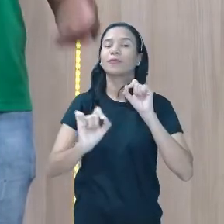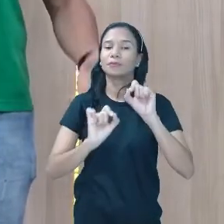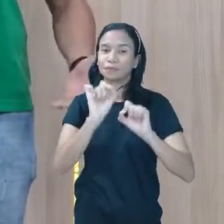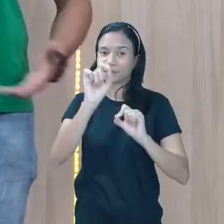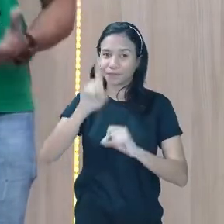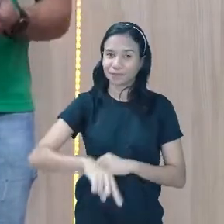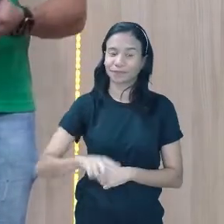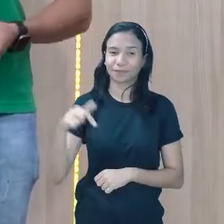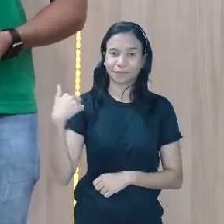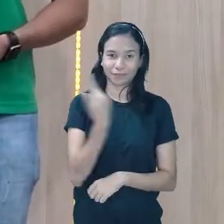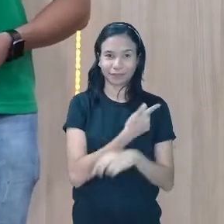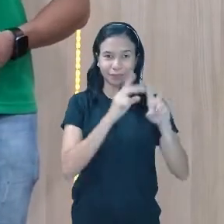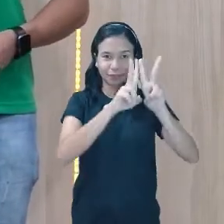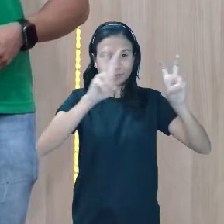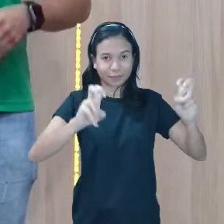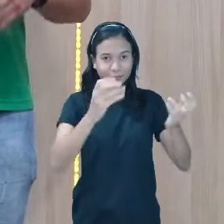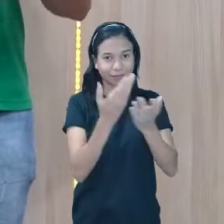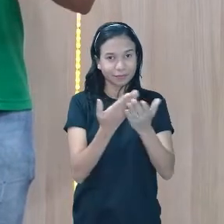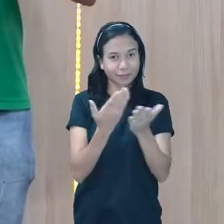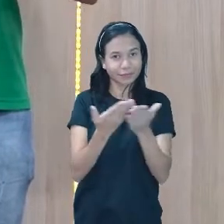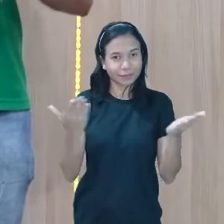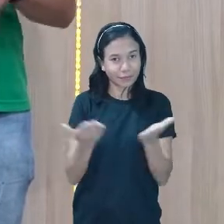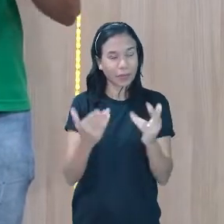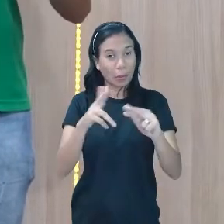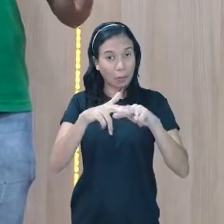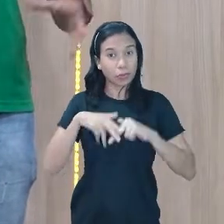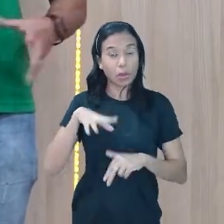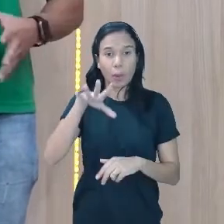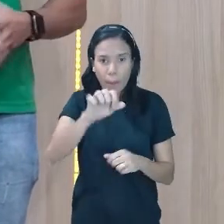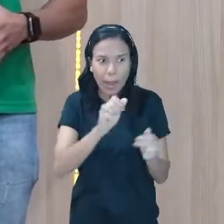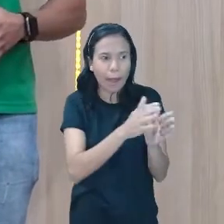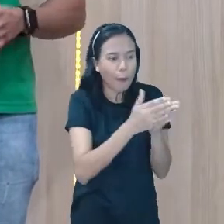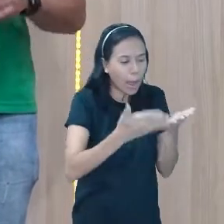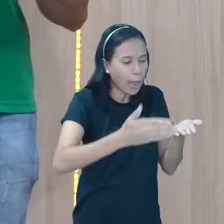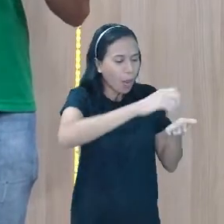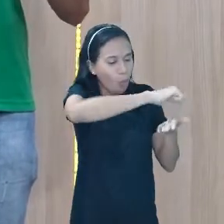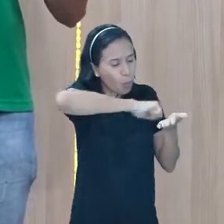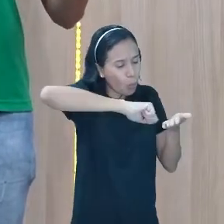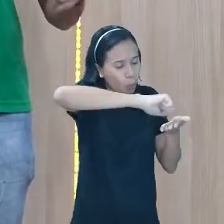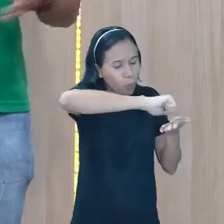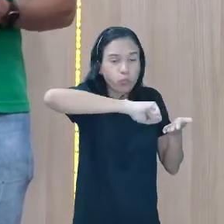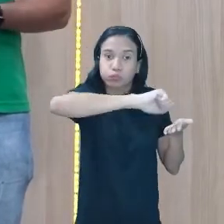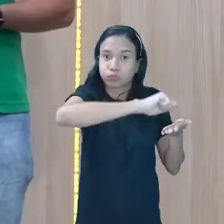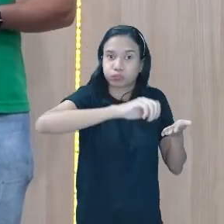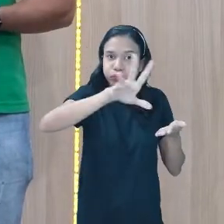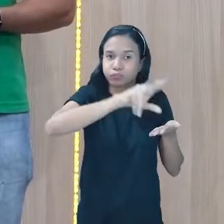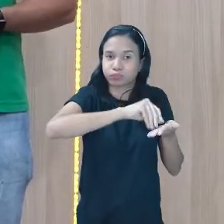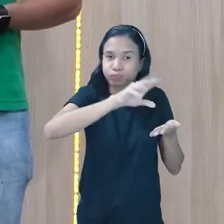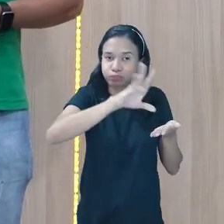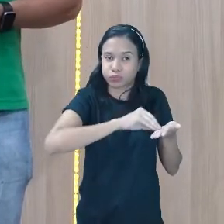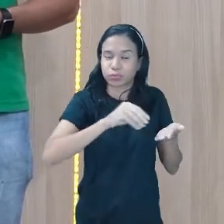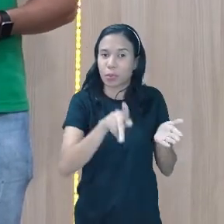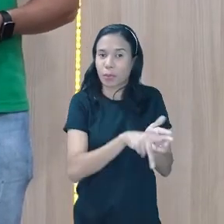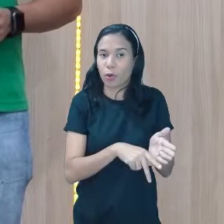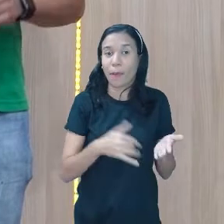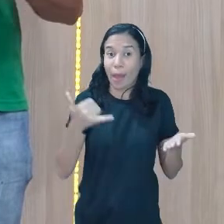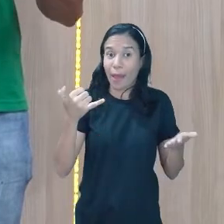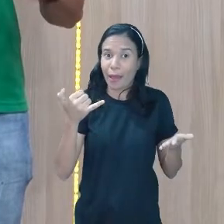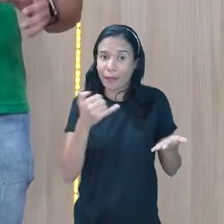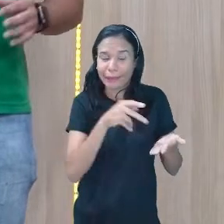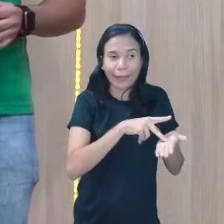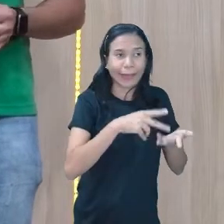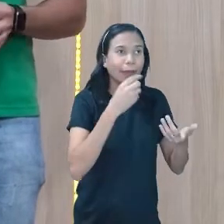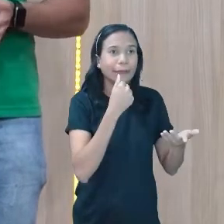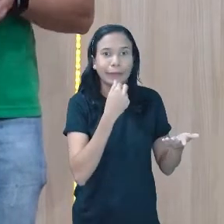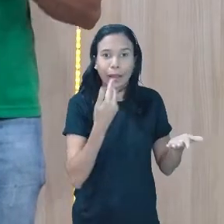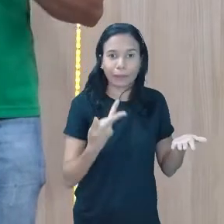bom? Esse é o nosso tema da aula de hoje, então já vai pegando aí o seu caderno, já vai pegando aí a sua caneta, o